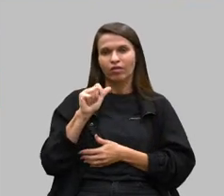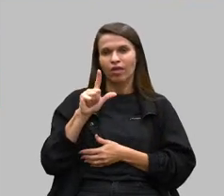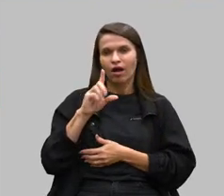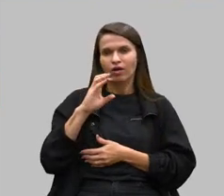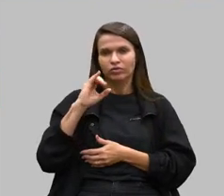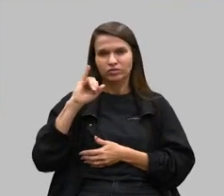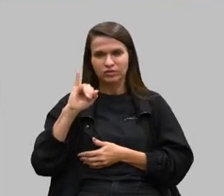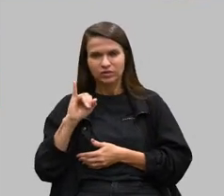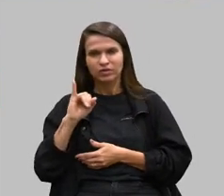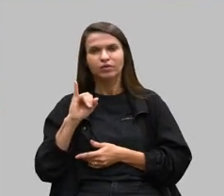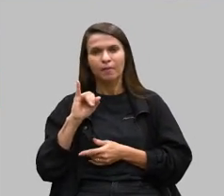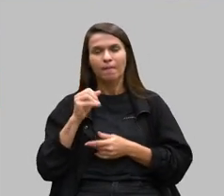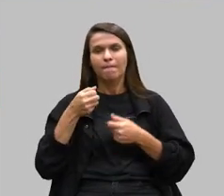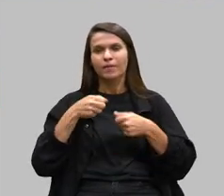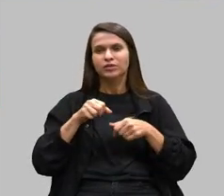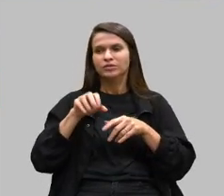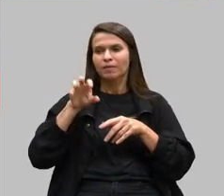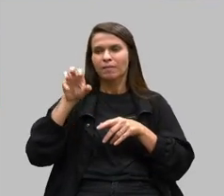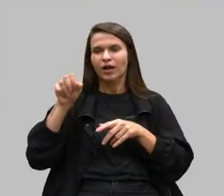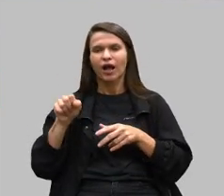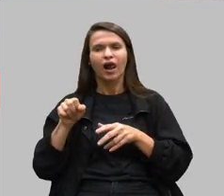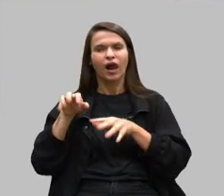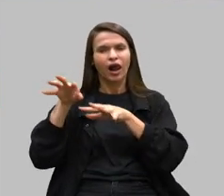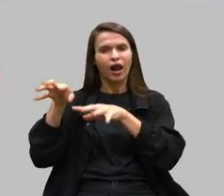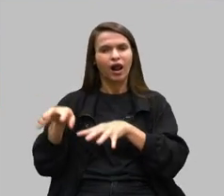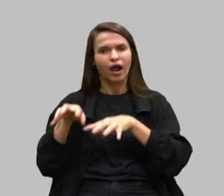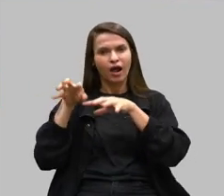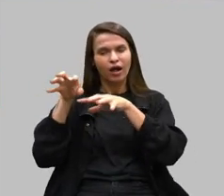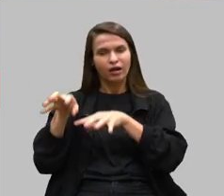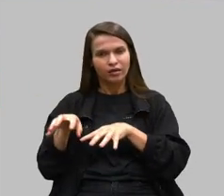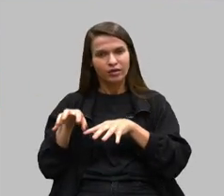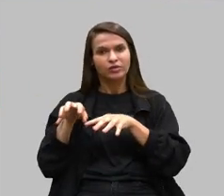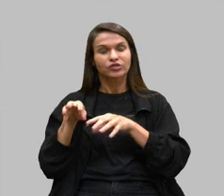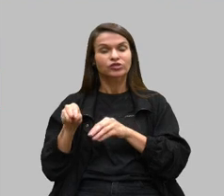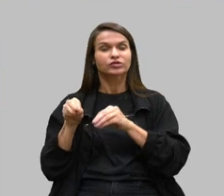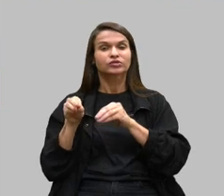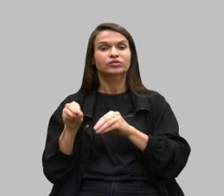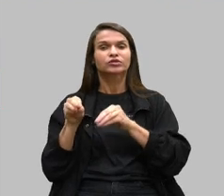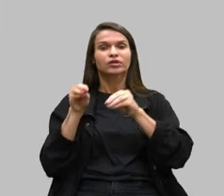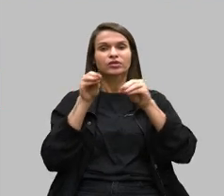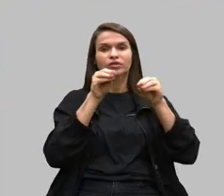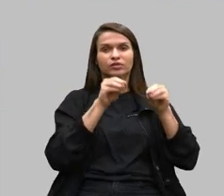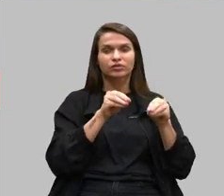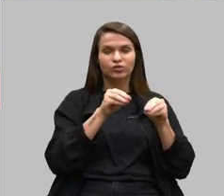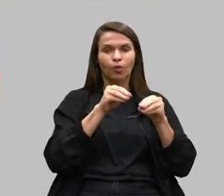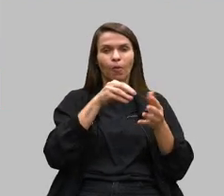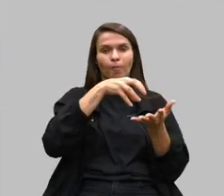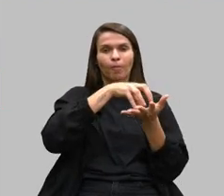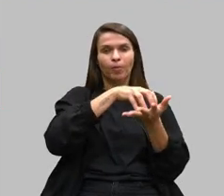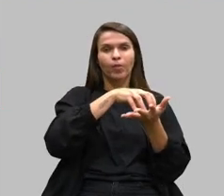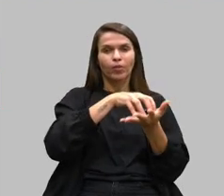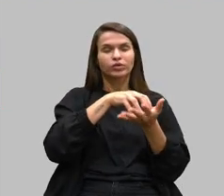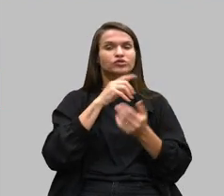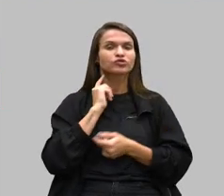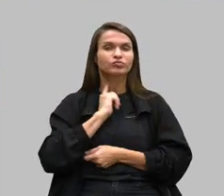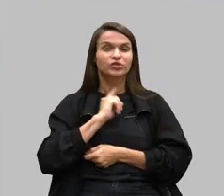ela tem que pegar lá na lavoura ou na produção e deixar no porto de Minas Gerais qual que é o porto de Minas Gerais nós